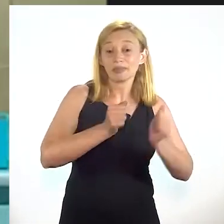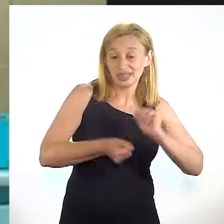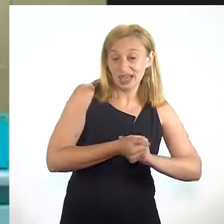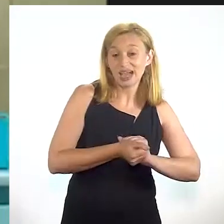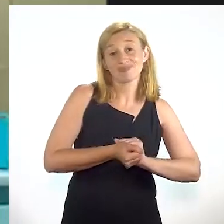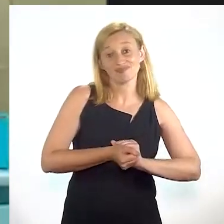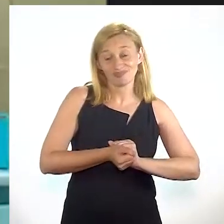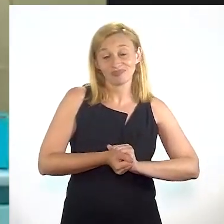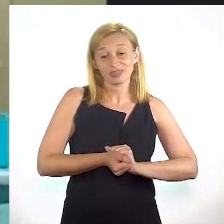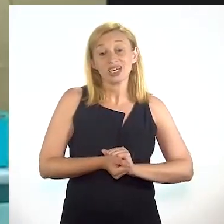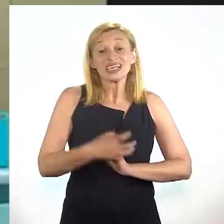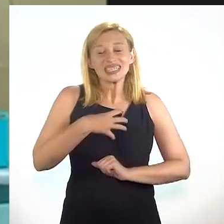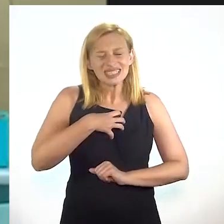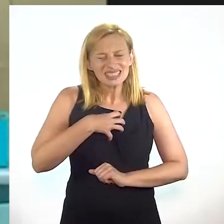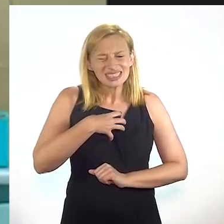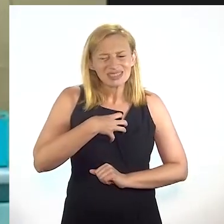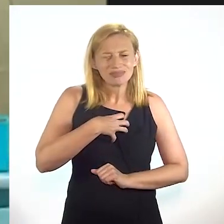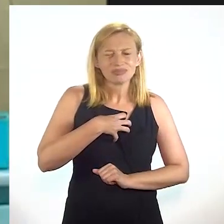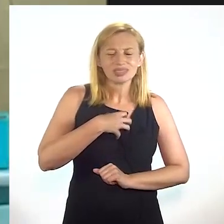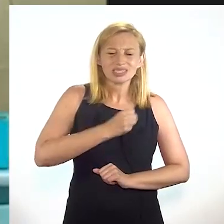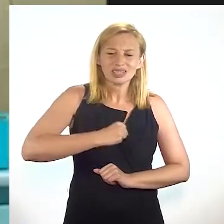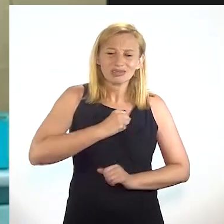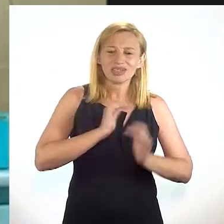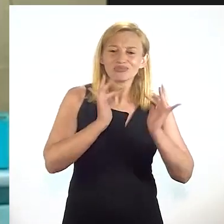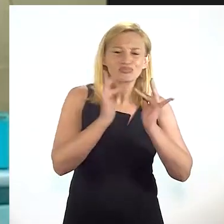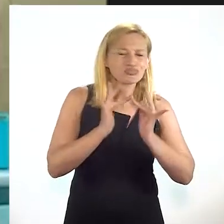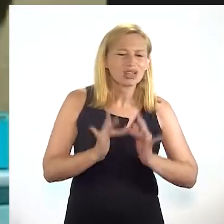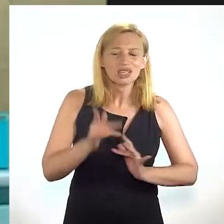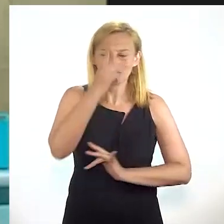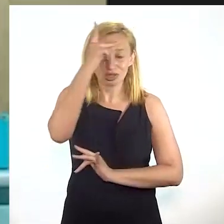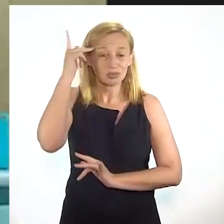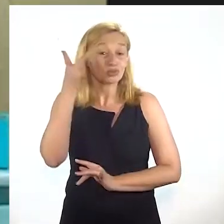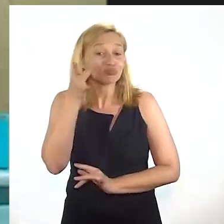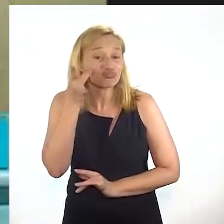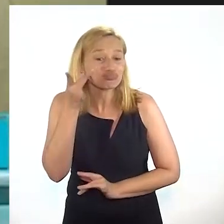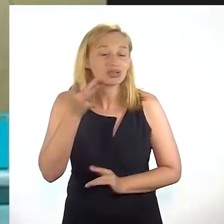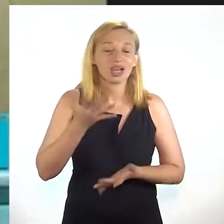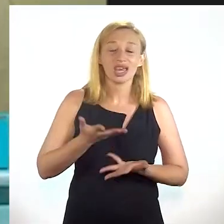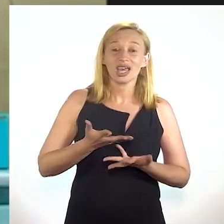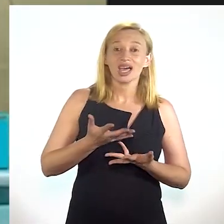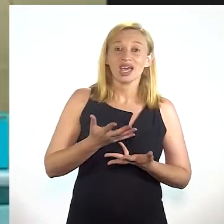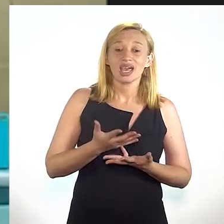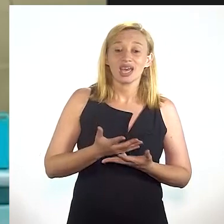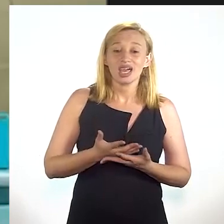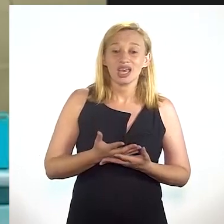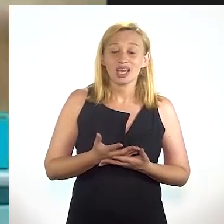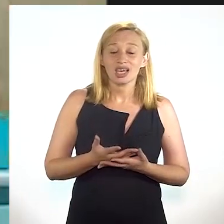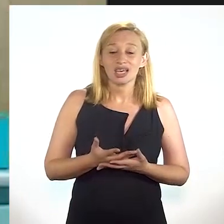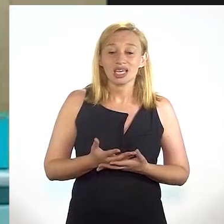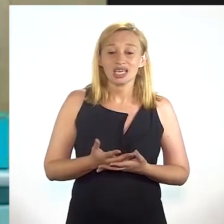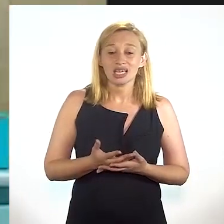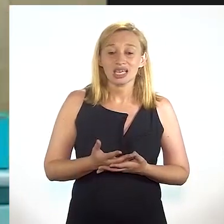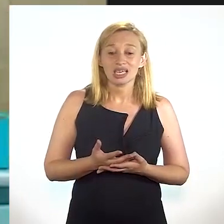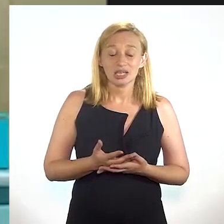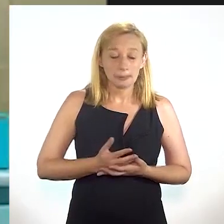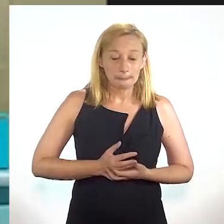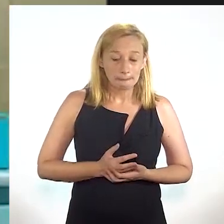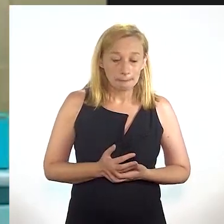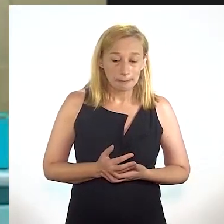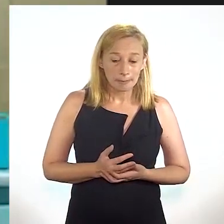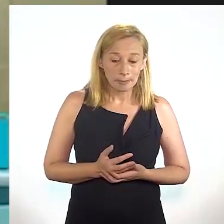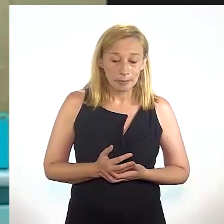isso eu estou tendo que ressignificar dentro de mim, porque eu sinto muita falta do contato das pessoas. Eu sou totalmente